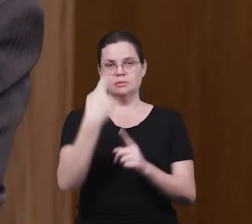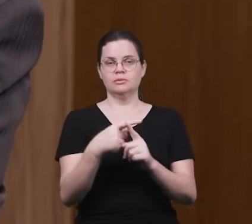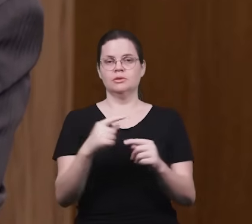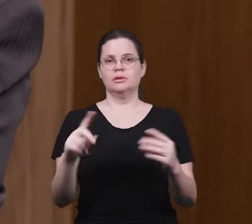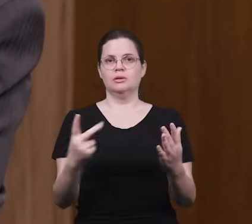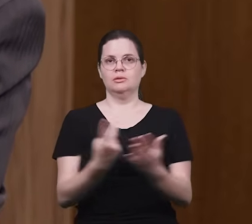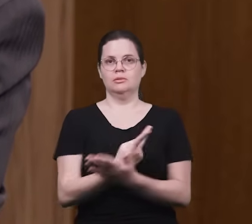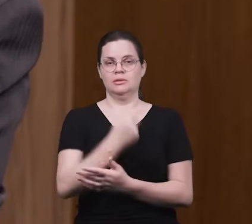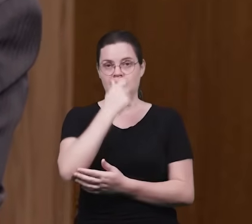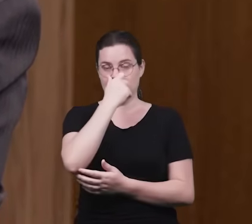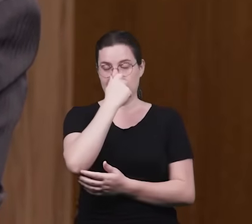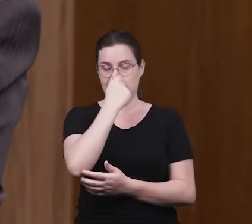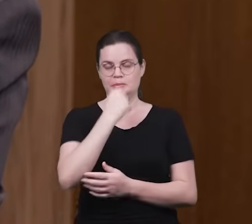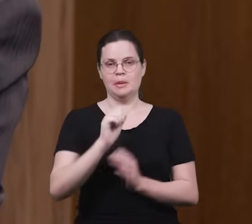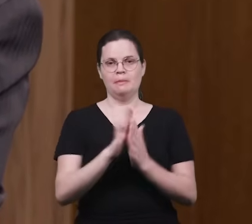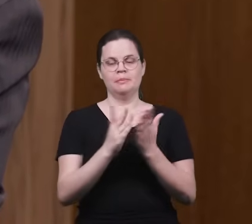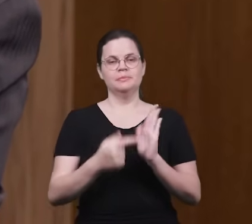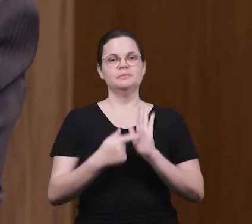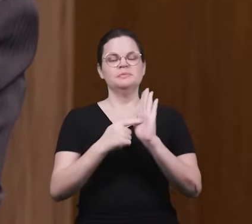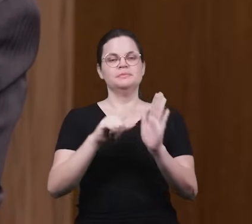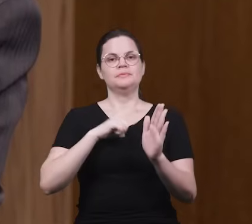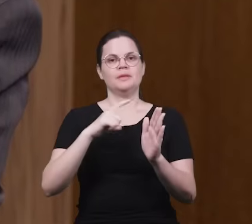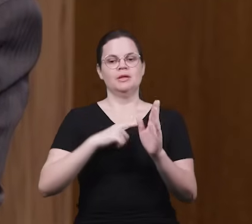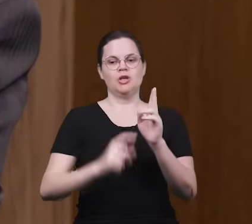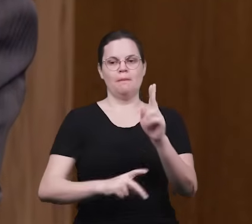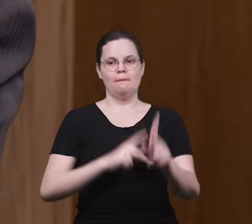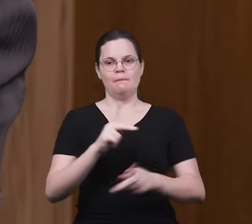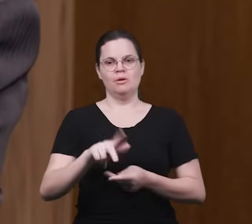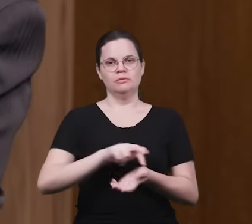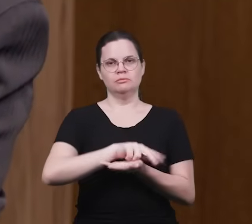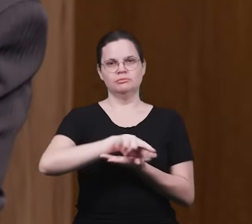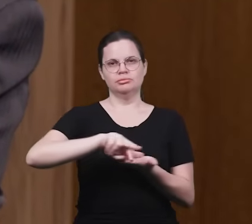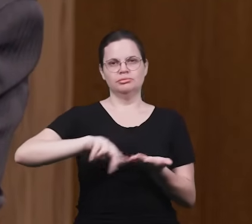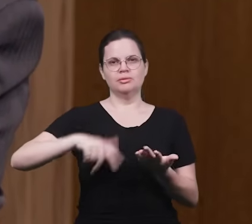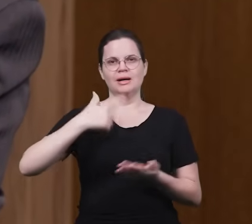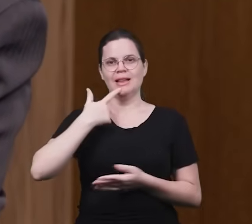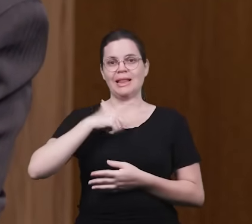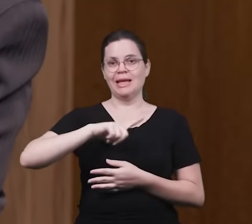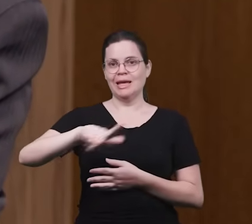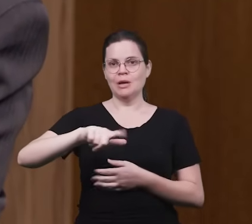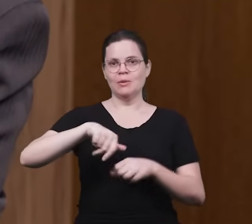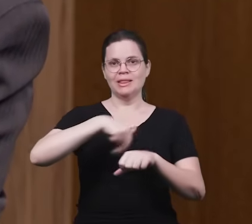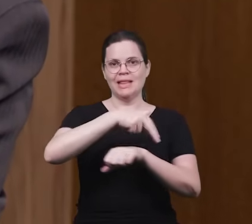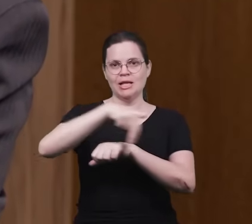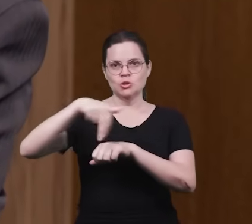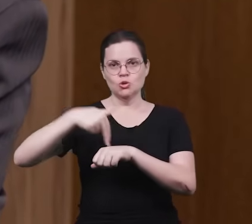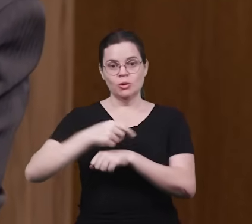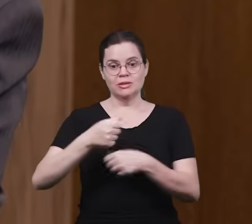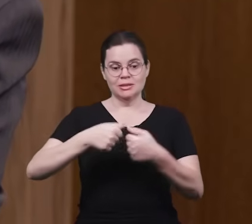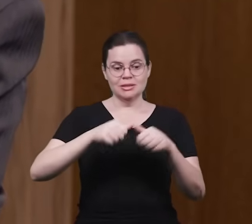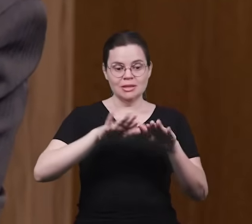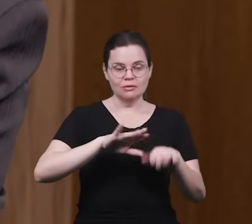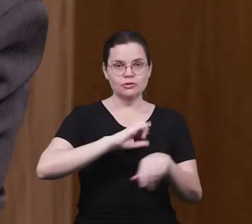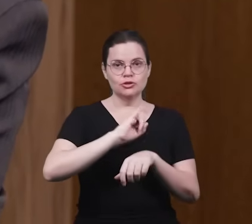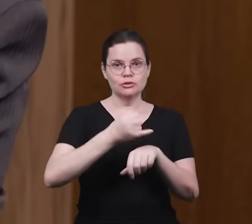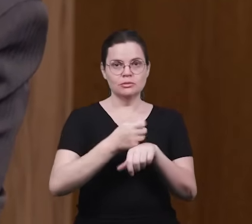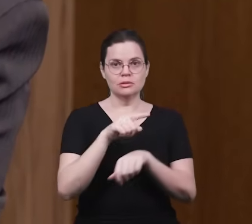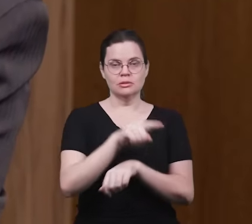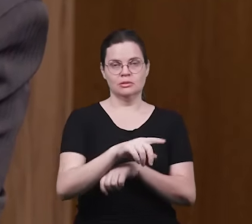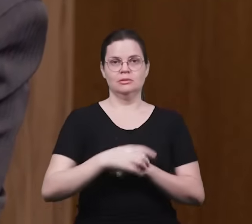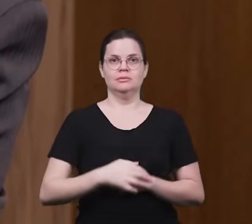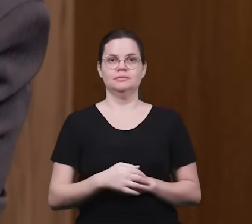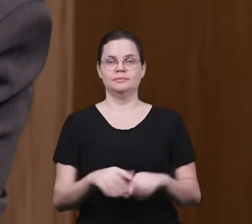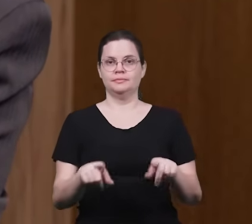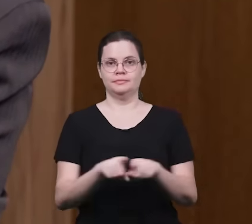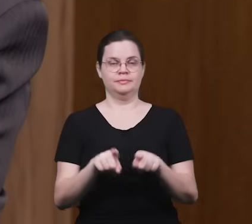fala que havia povos de muitas línguas ali, de vários povos, de várias nações que estavam ali em Jerusalém. Exatamente. E a palavra, o